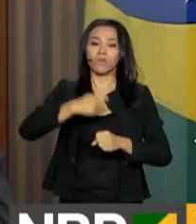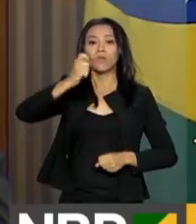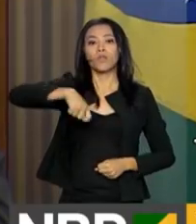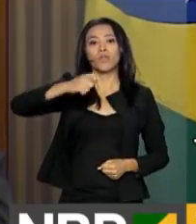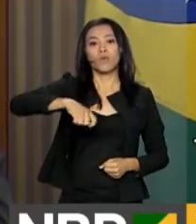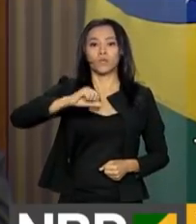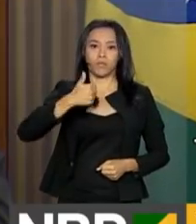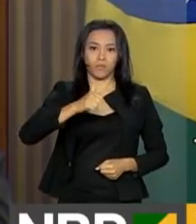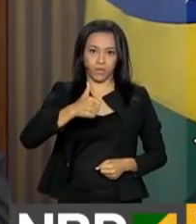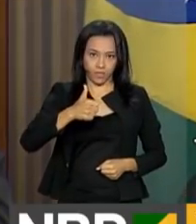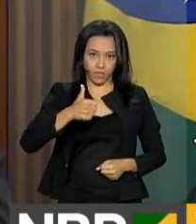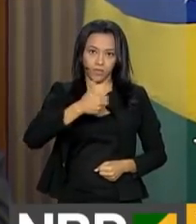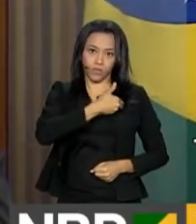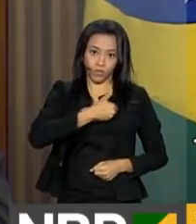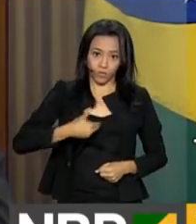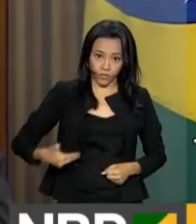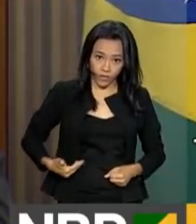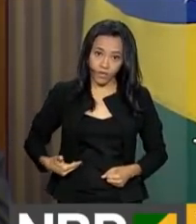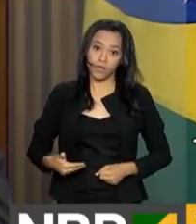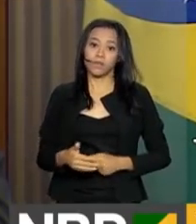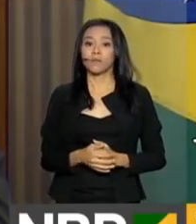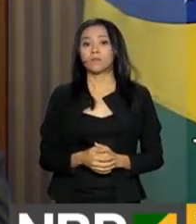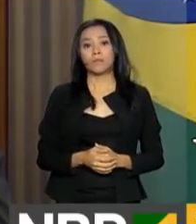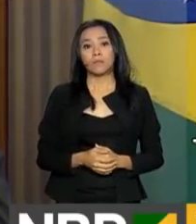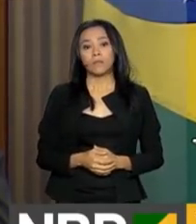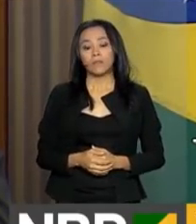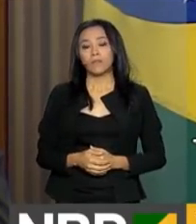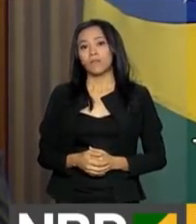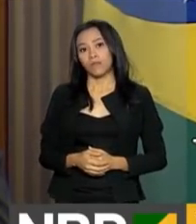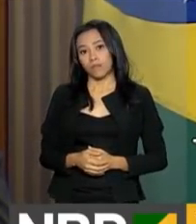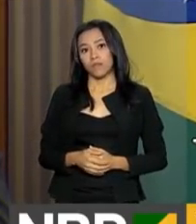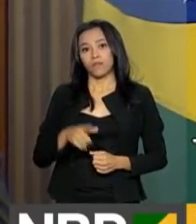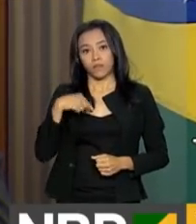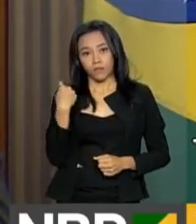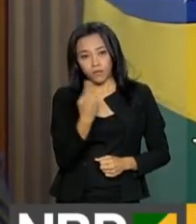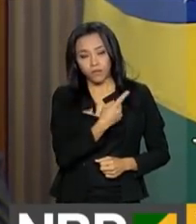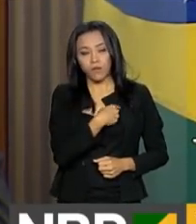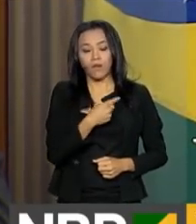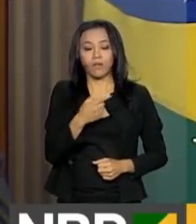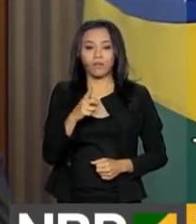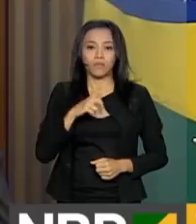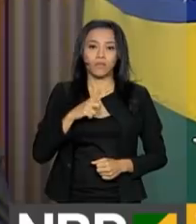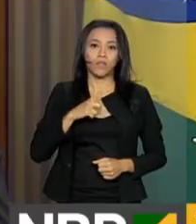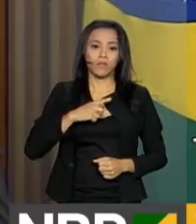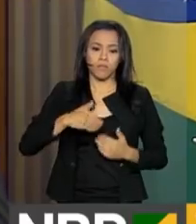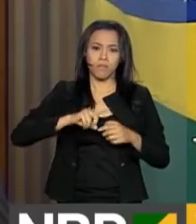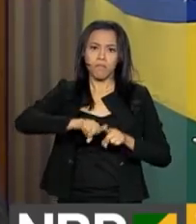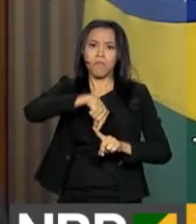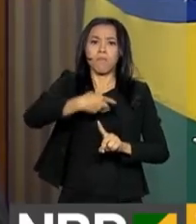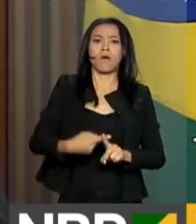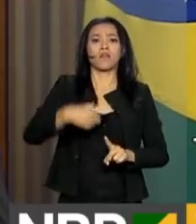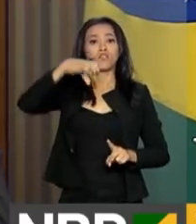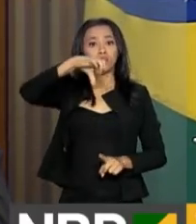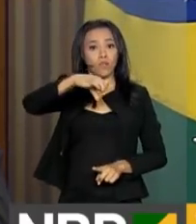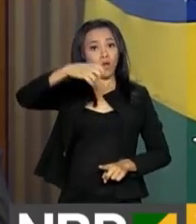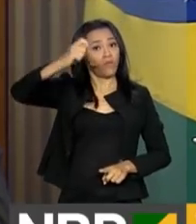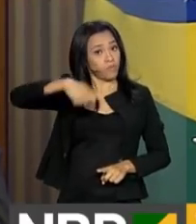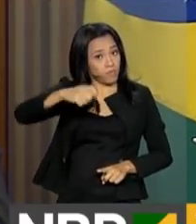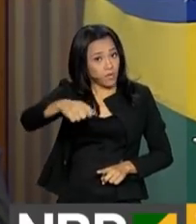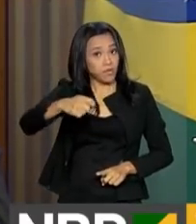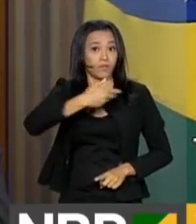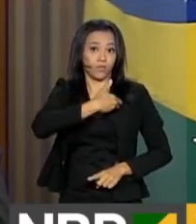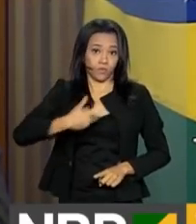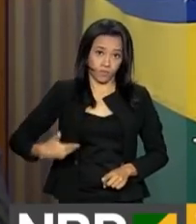e na verdade nós temos praticamente mais nove meses de governo o que significa que